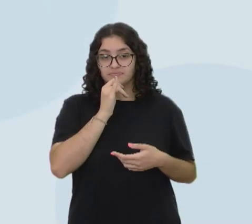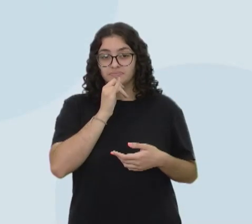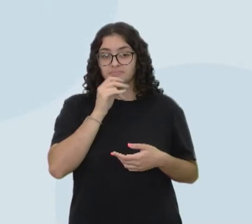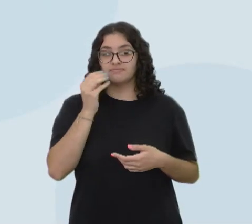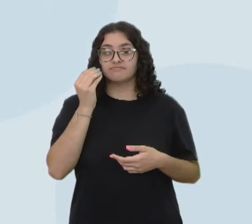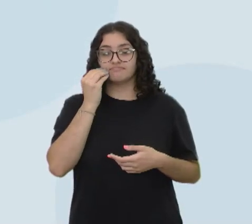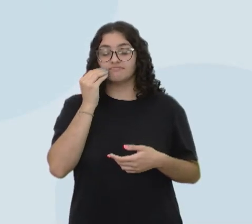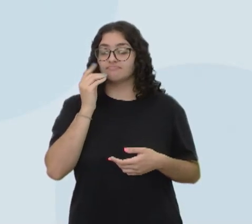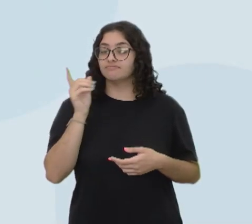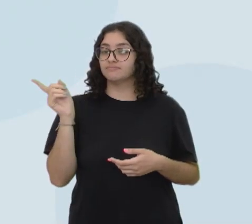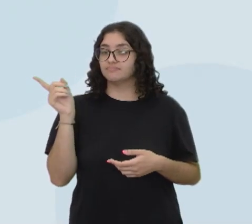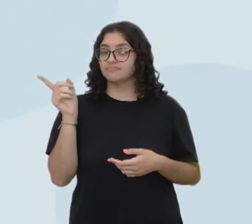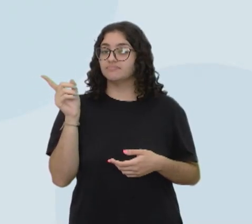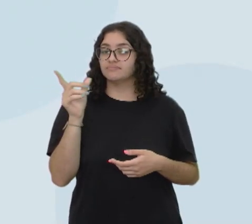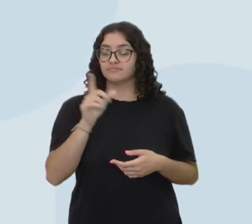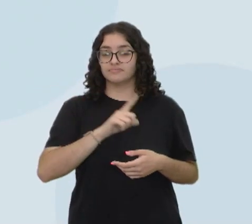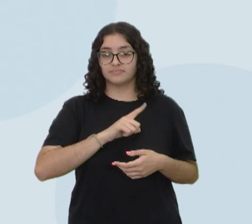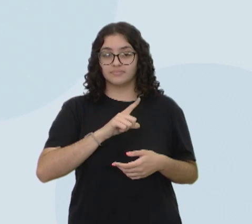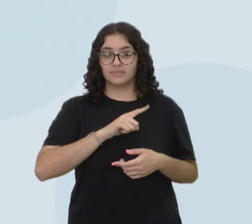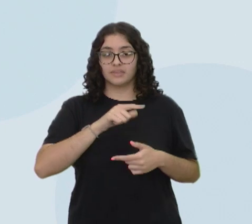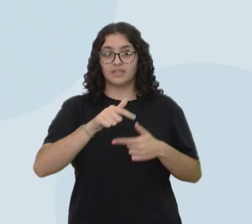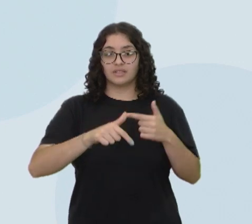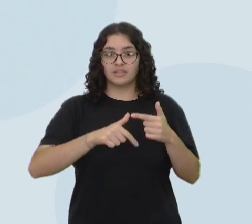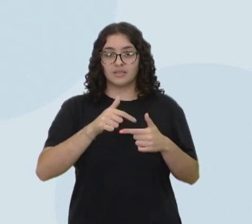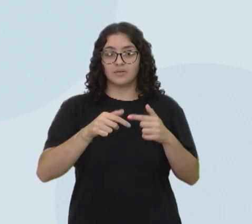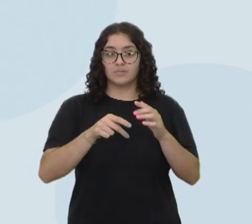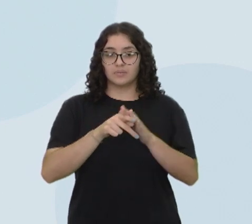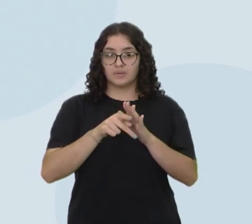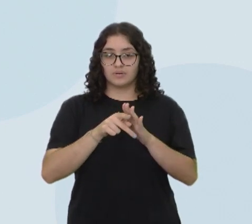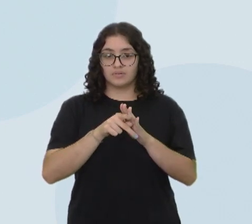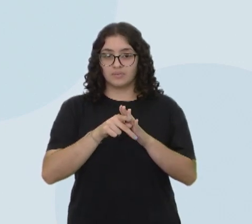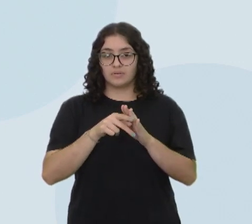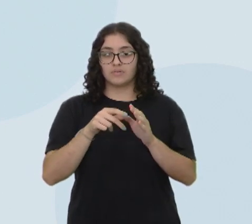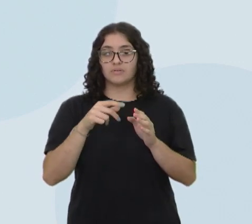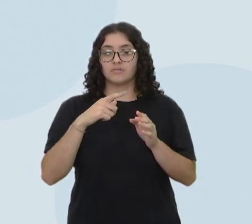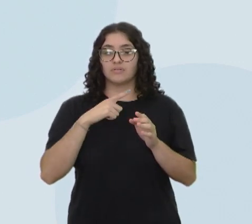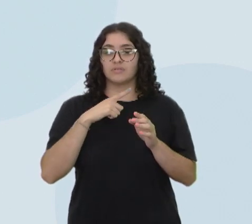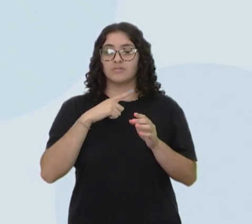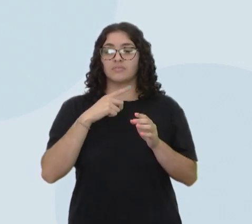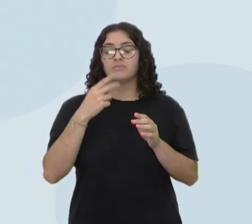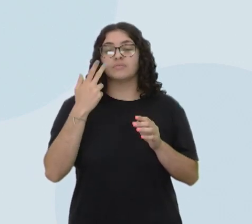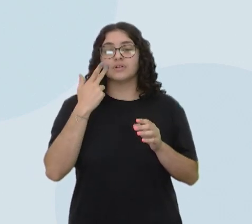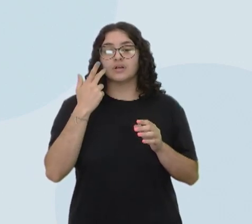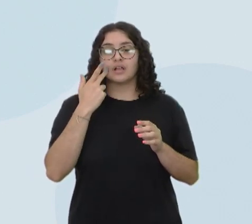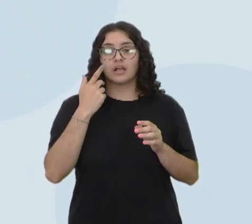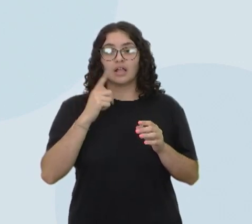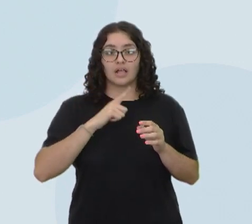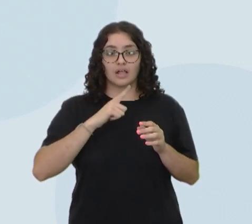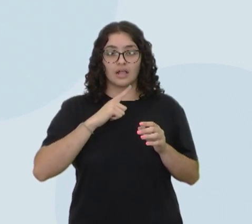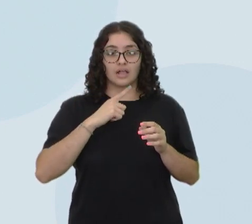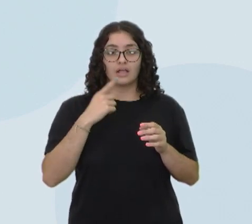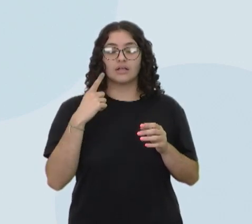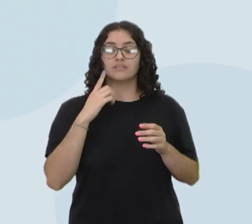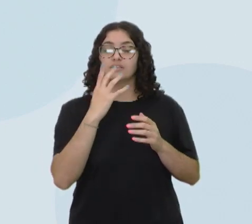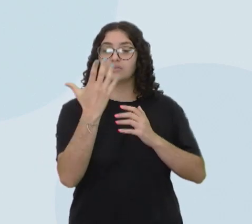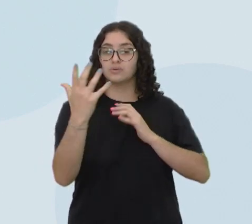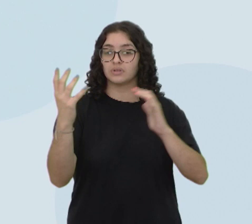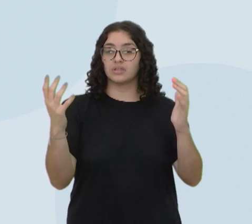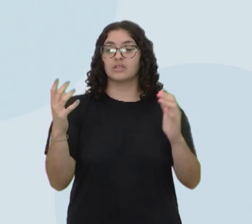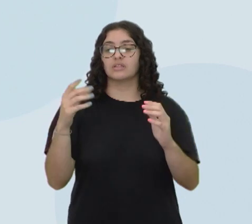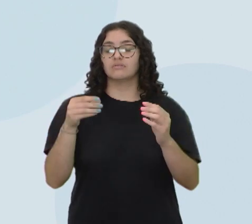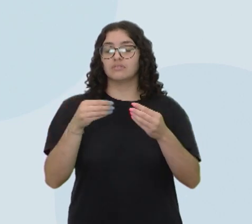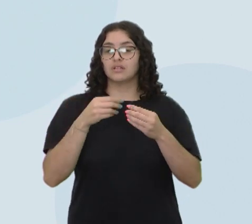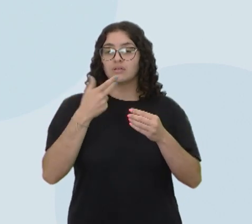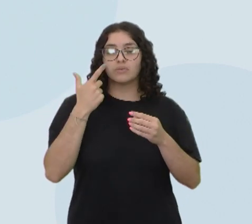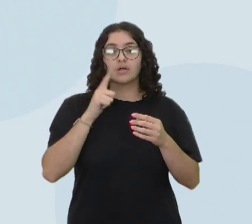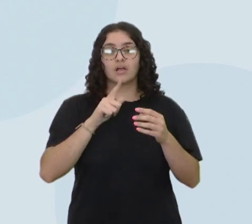para vocês, por exemplo, a gente tem serviços de regulação, que são justamente os serviços que a natureza, né, dispõe para